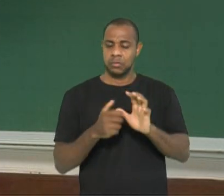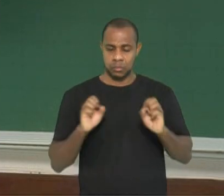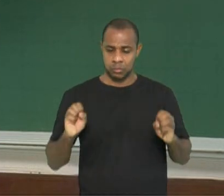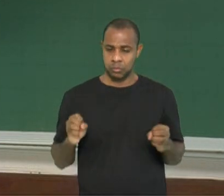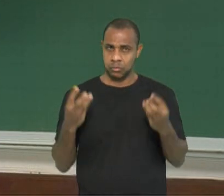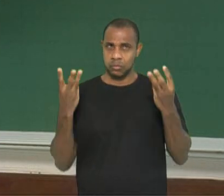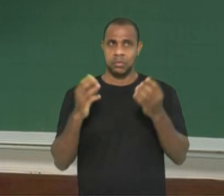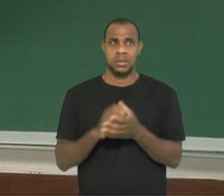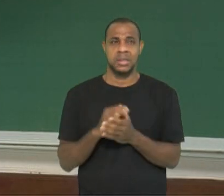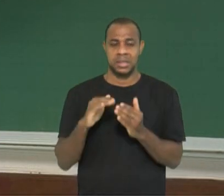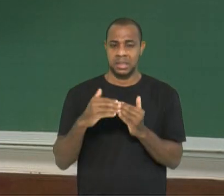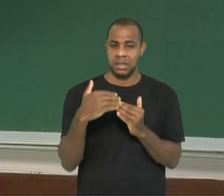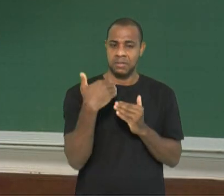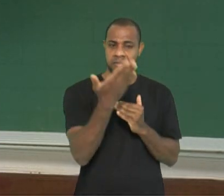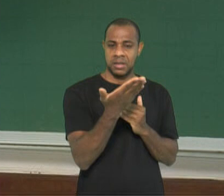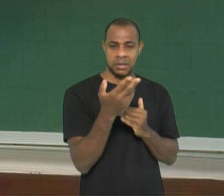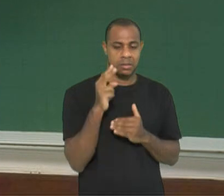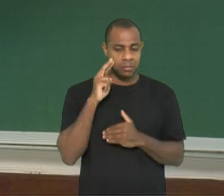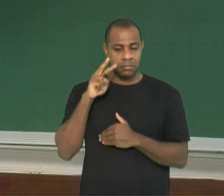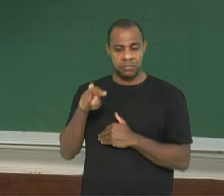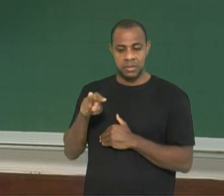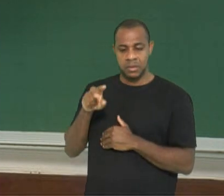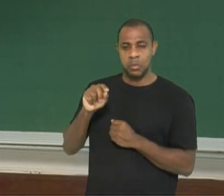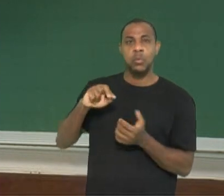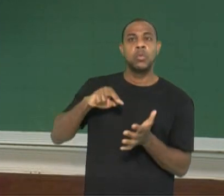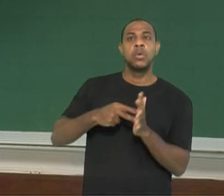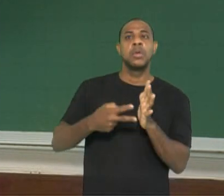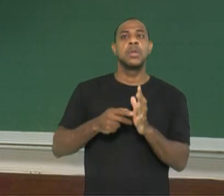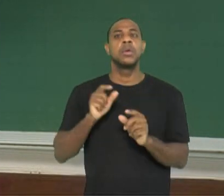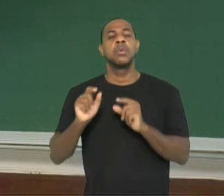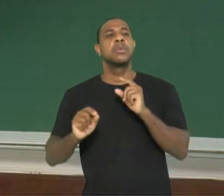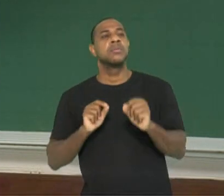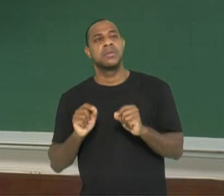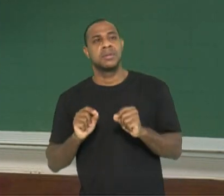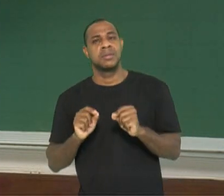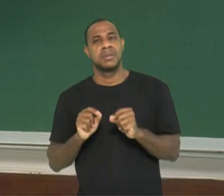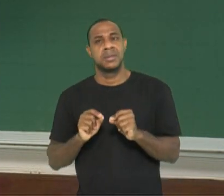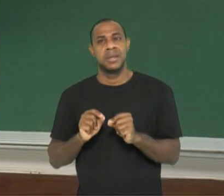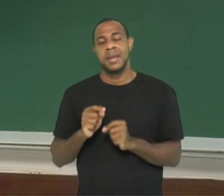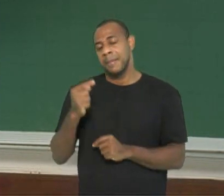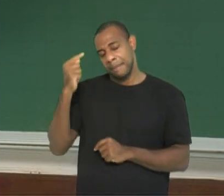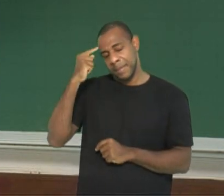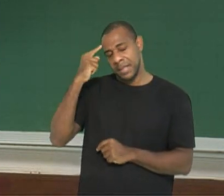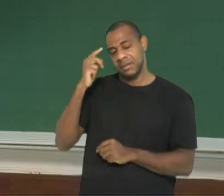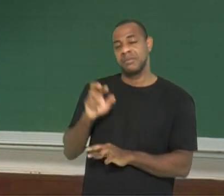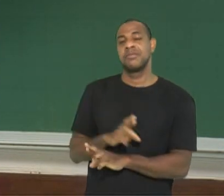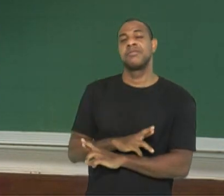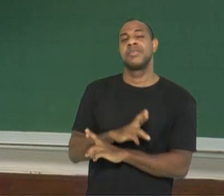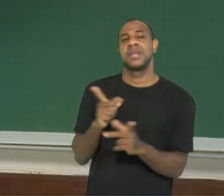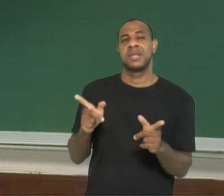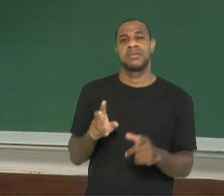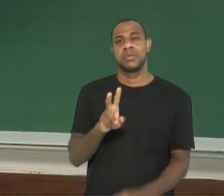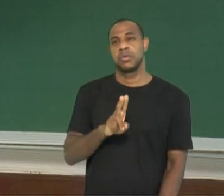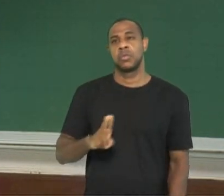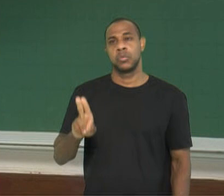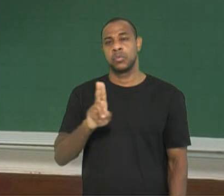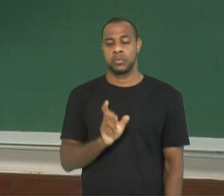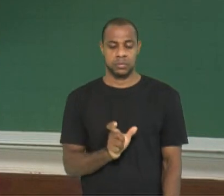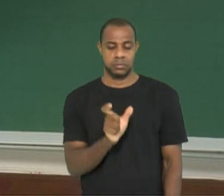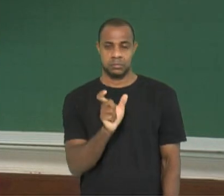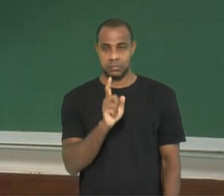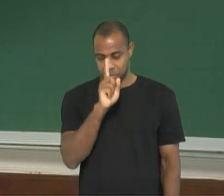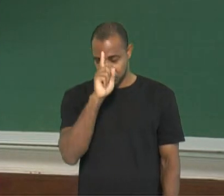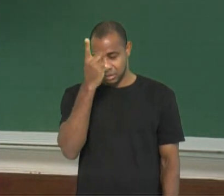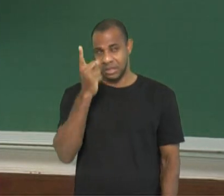quem está fora, não vê por dentro a ideologia do grupo, coloca uma concepção diferente. Por isso que é perigoso a forma da transmissão de ideias. Daí